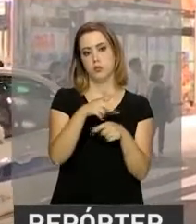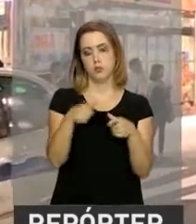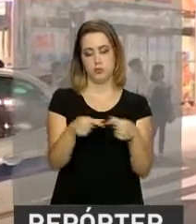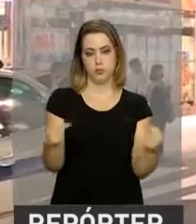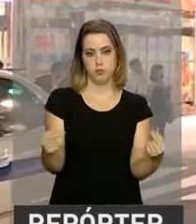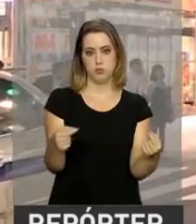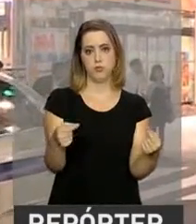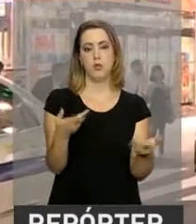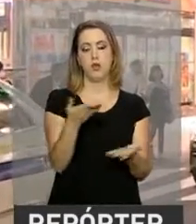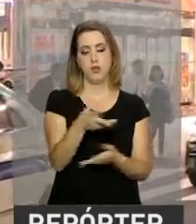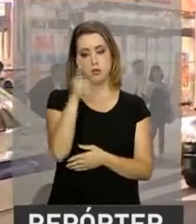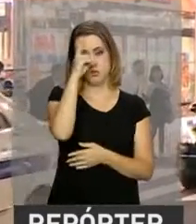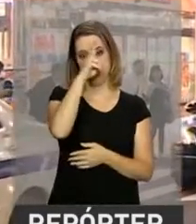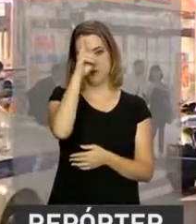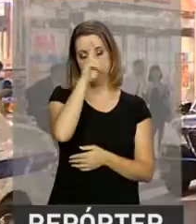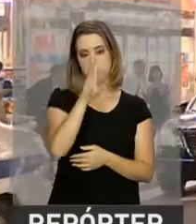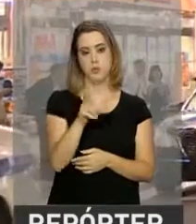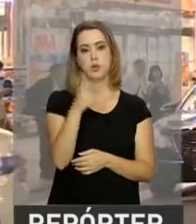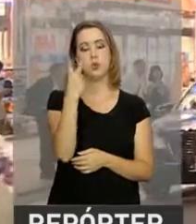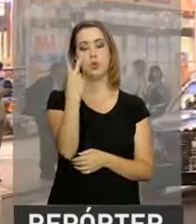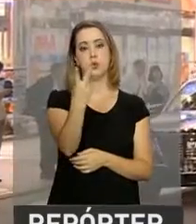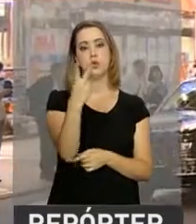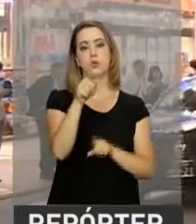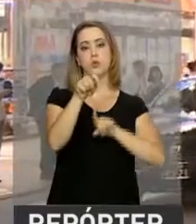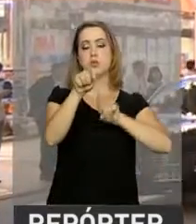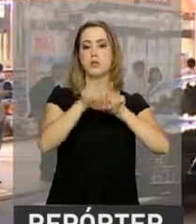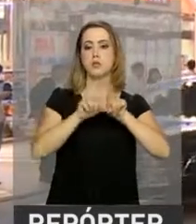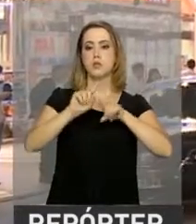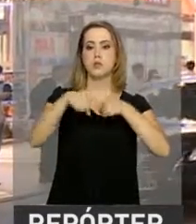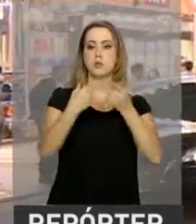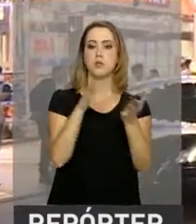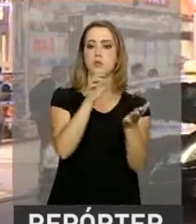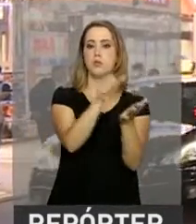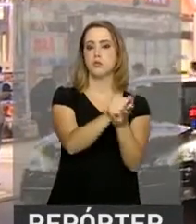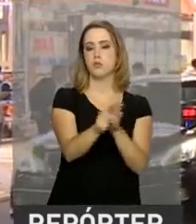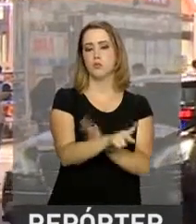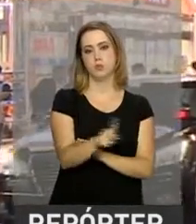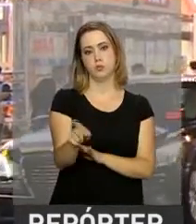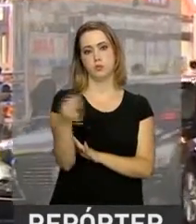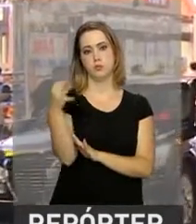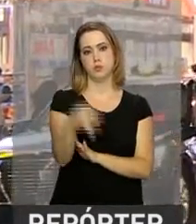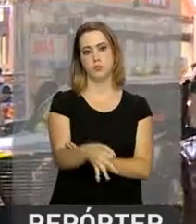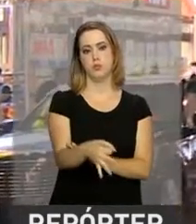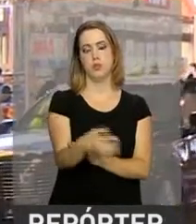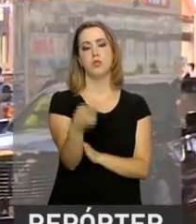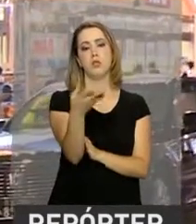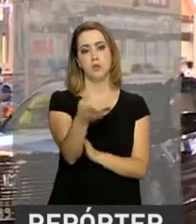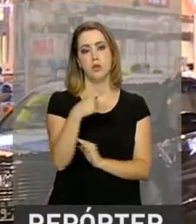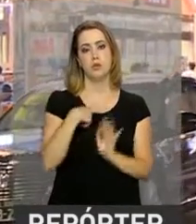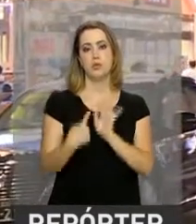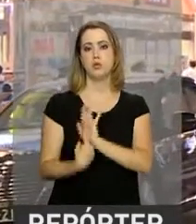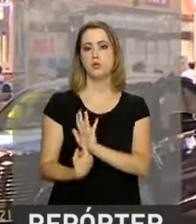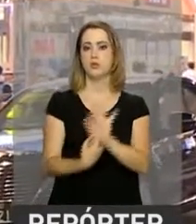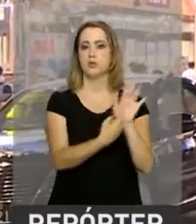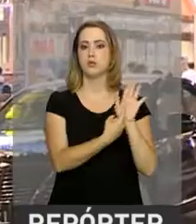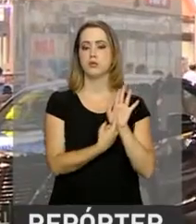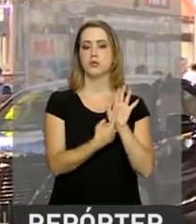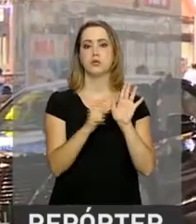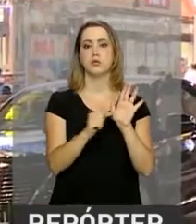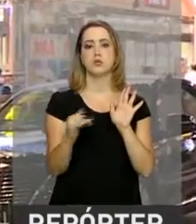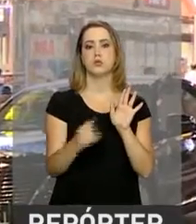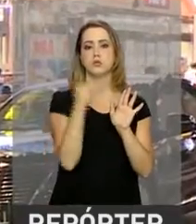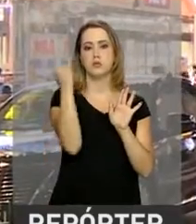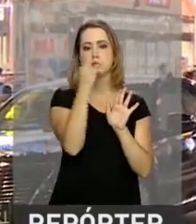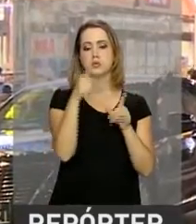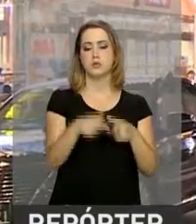que a visita ocorre menos de 2 meses depois de ser efetivado no cargo, o que, segundo ele, revela a importância do